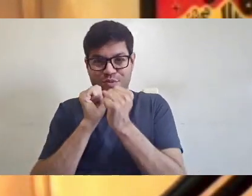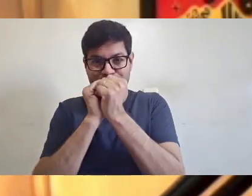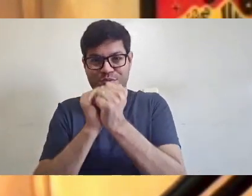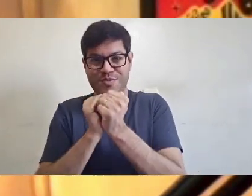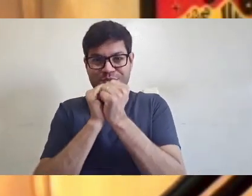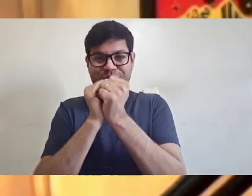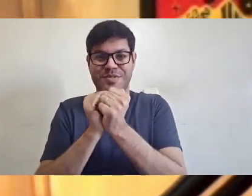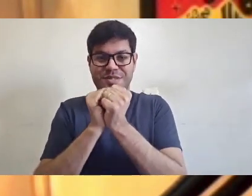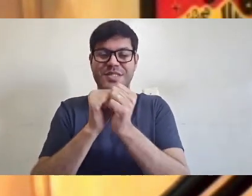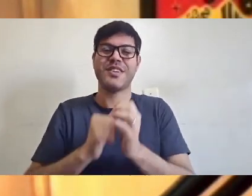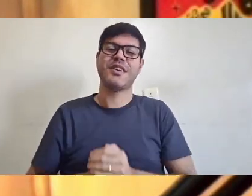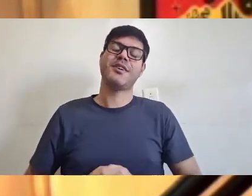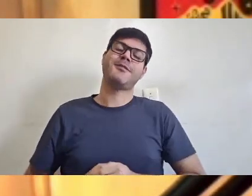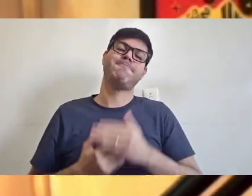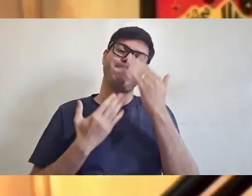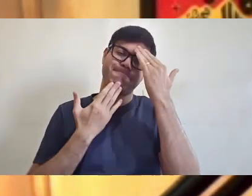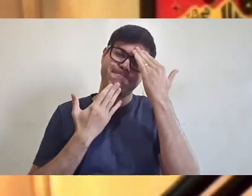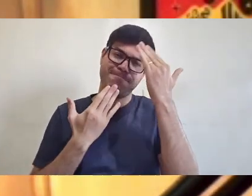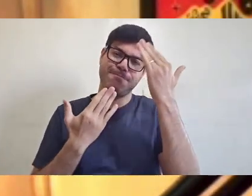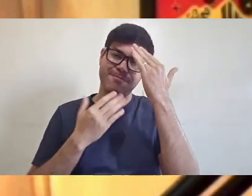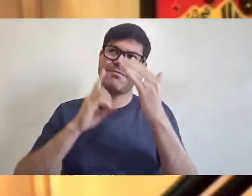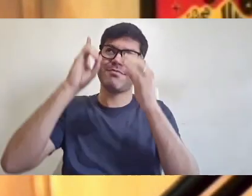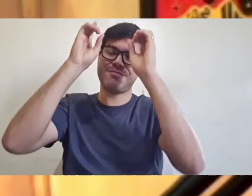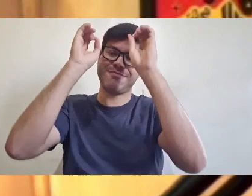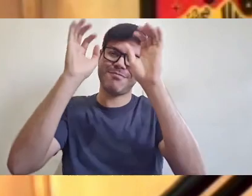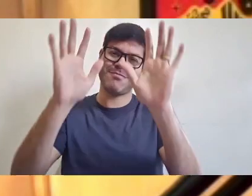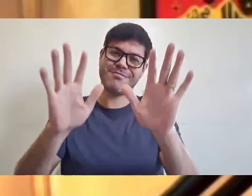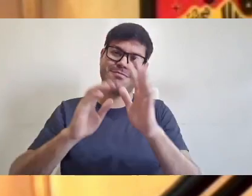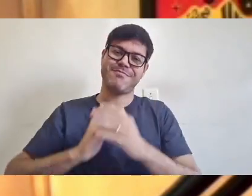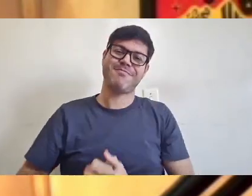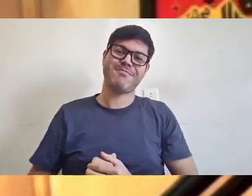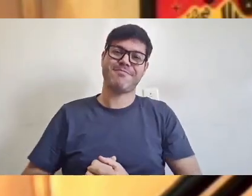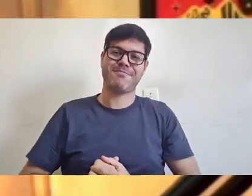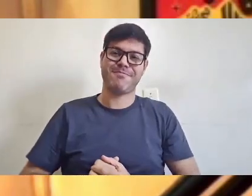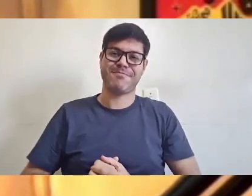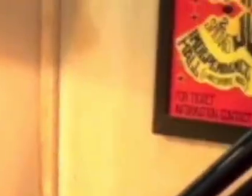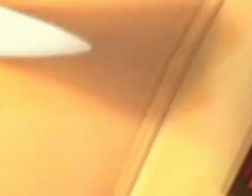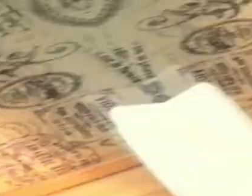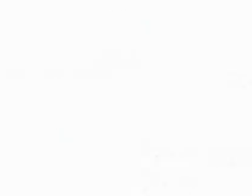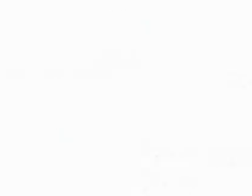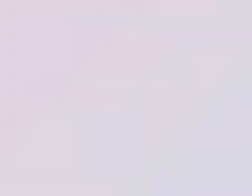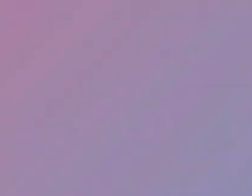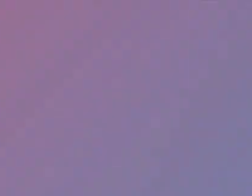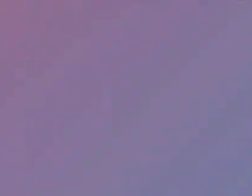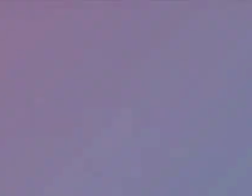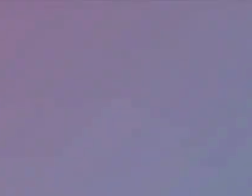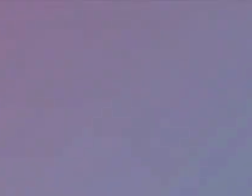possa estar novamente aí nos acompanhando. Muito obrigado e que Deus nos abençoe.